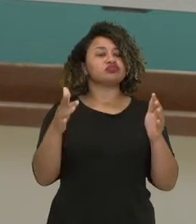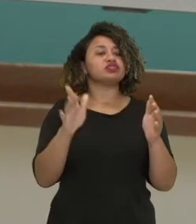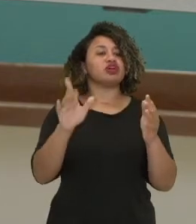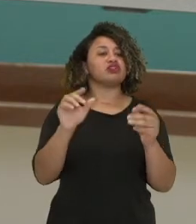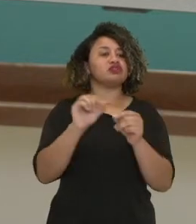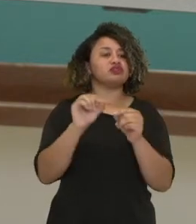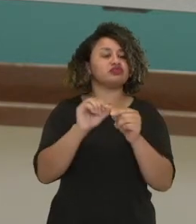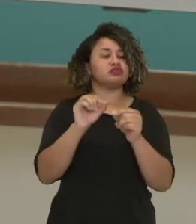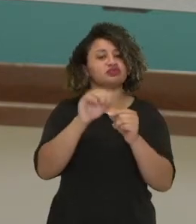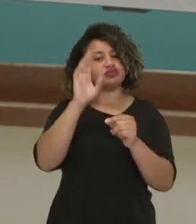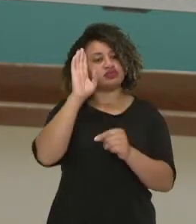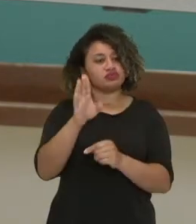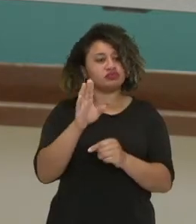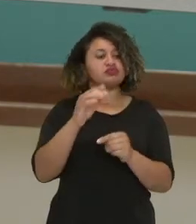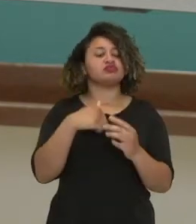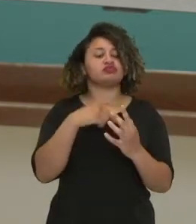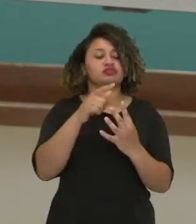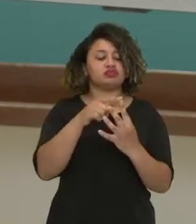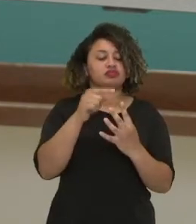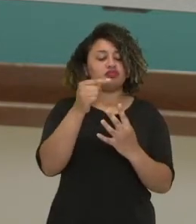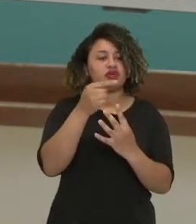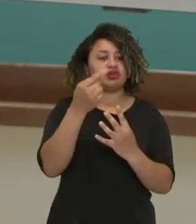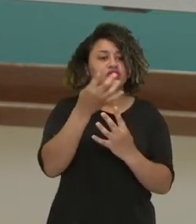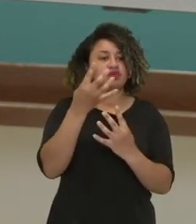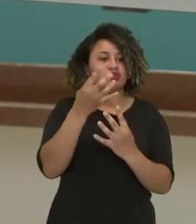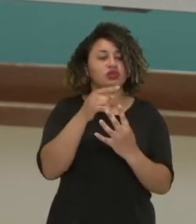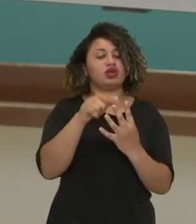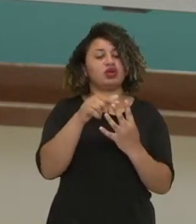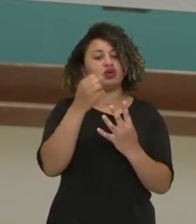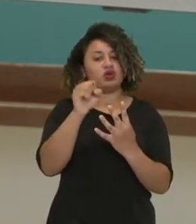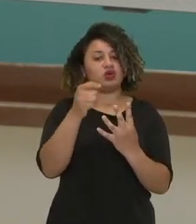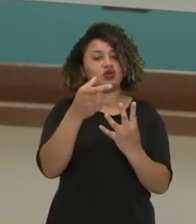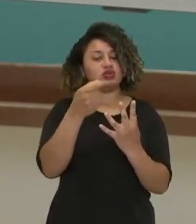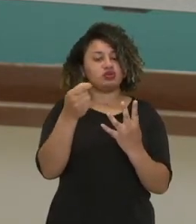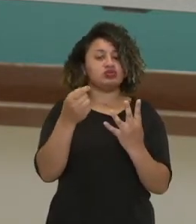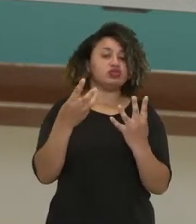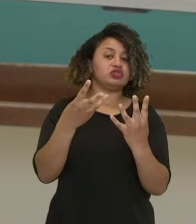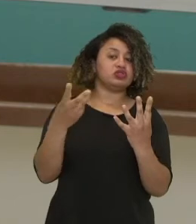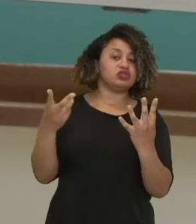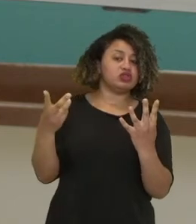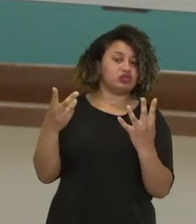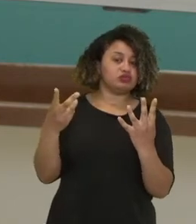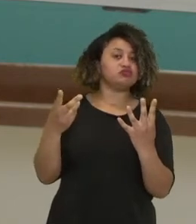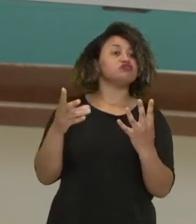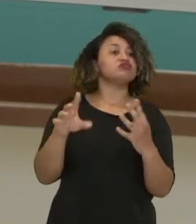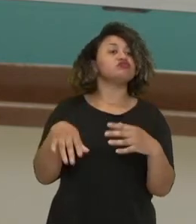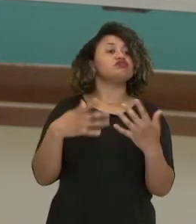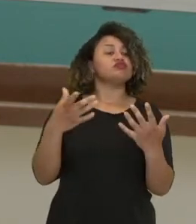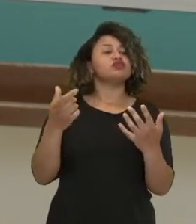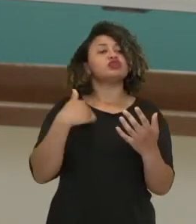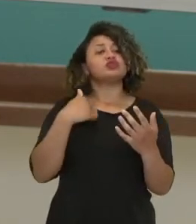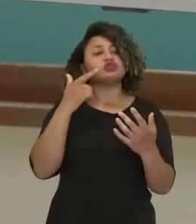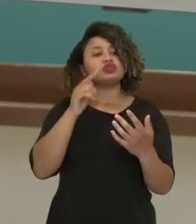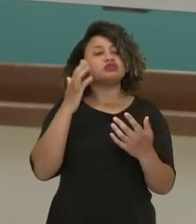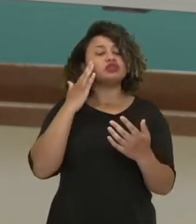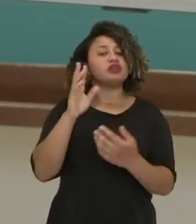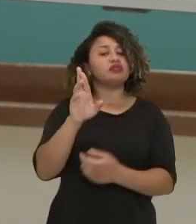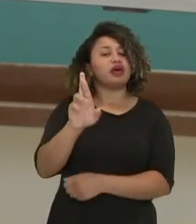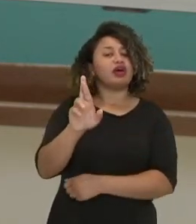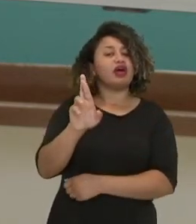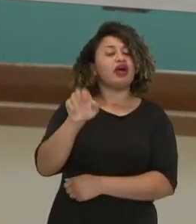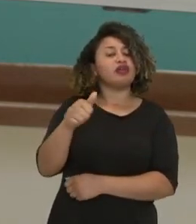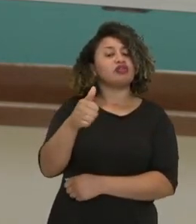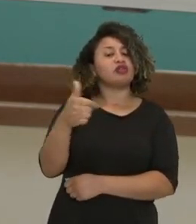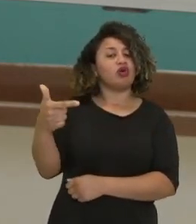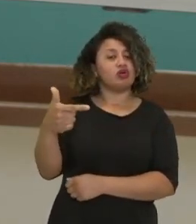aqui. A1 menos 4, 8, 20 e 32. A razão, pessoal, era